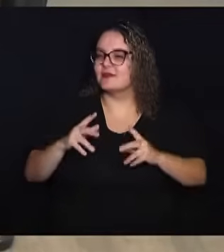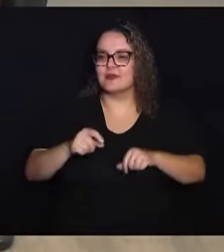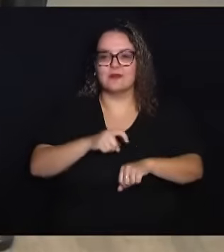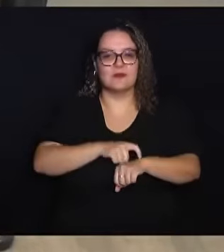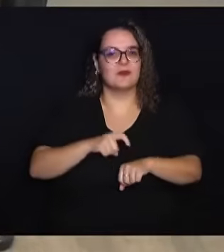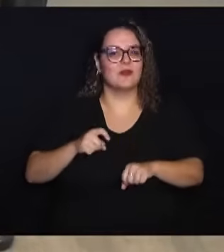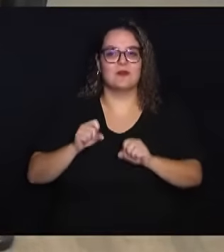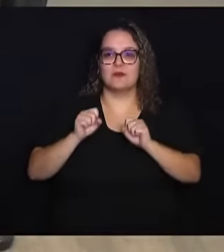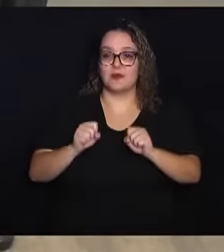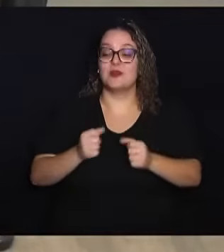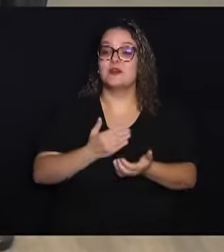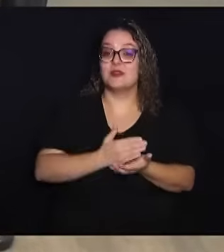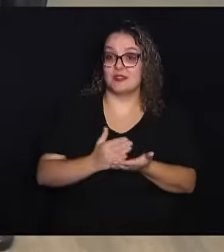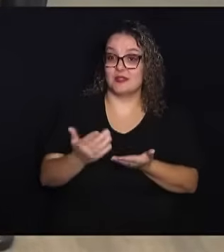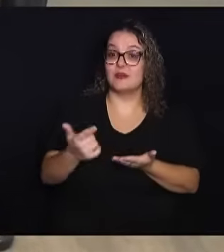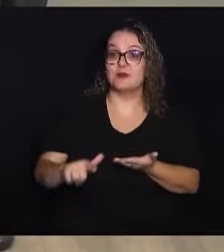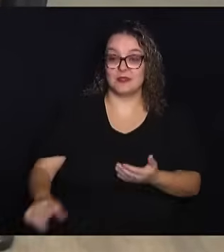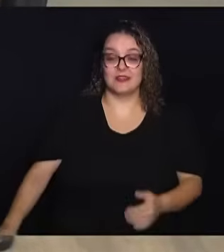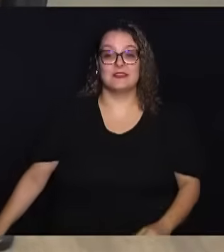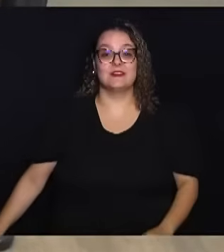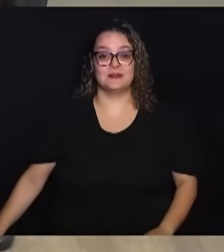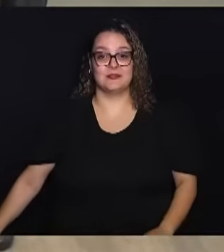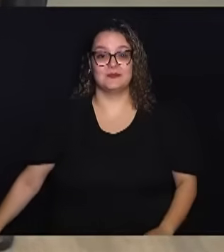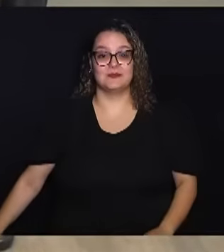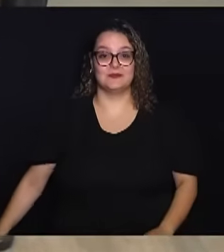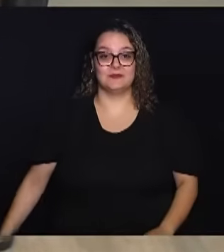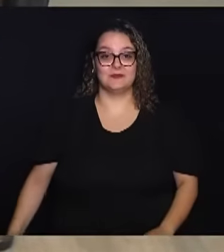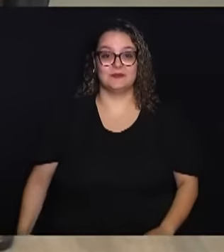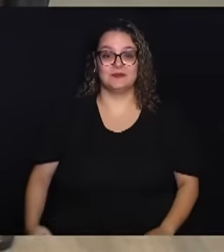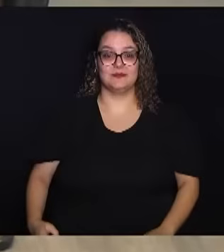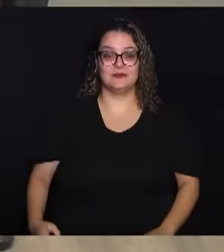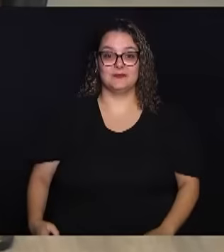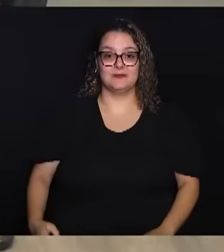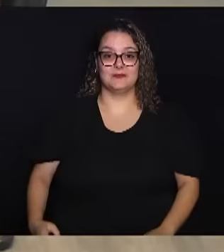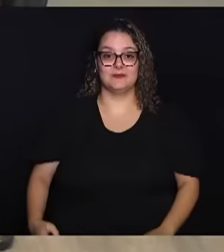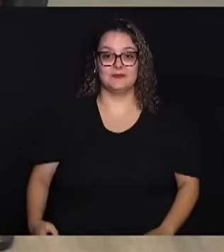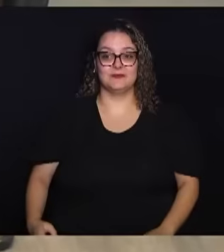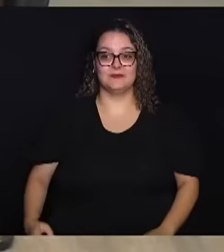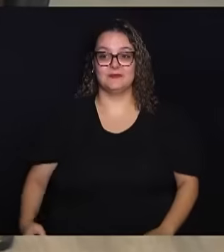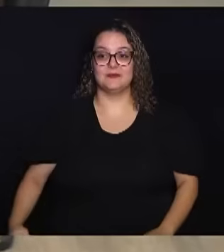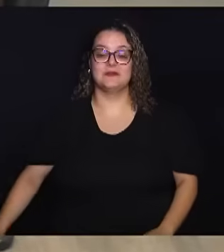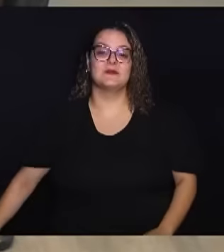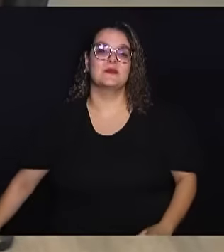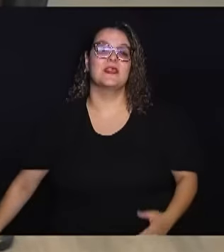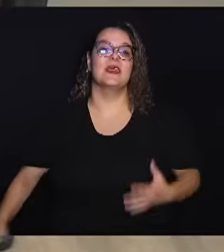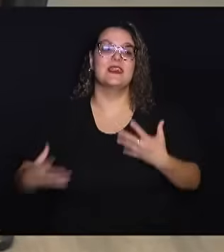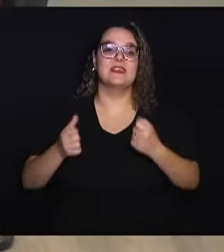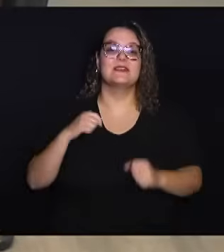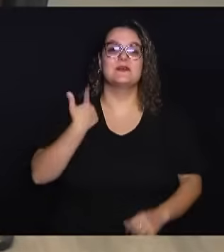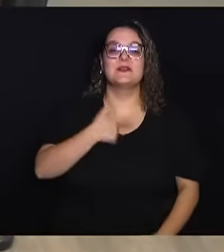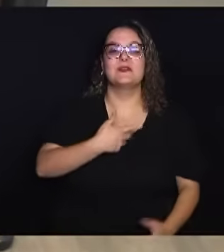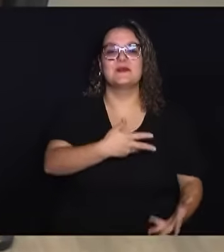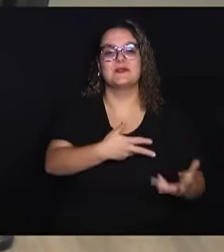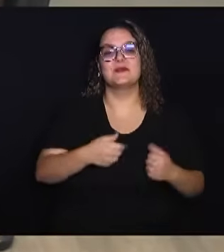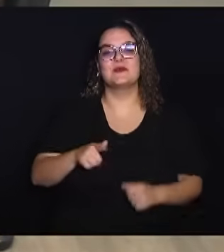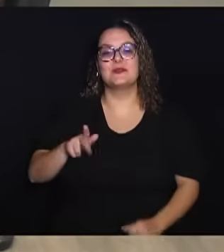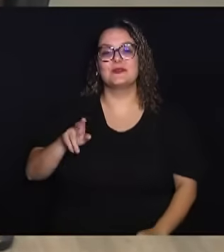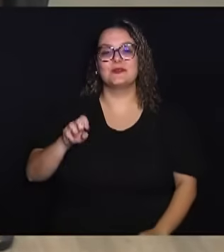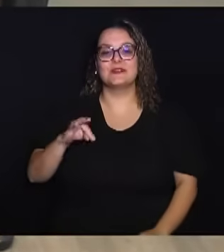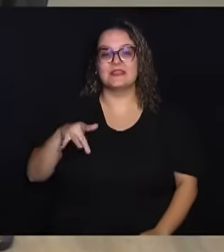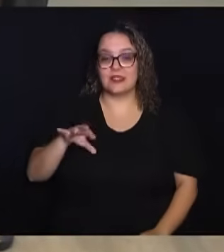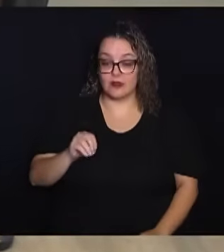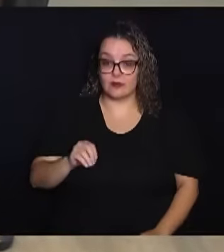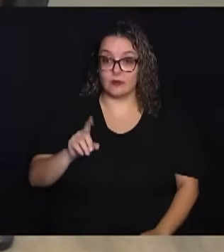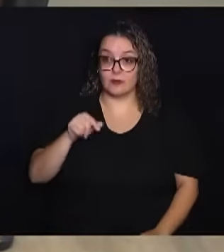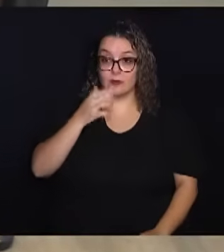gente pode recomeçar? Estamos recebendo aqui o nosso convidado, o Gustavo Martinez, ele que